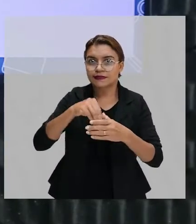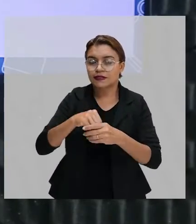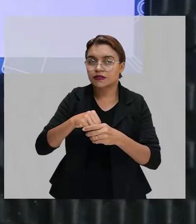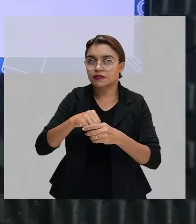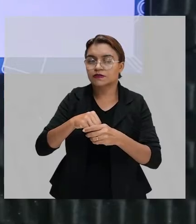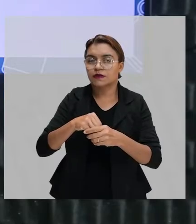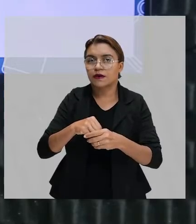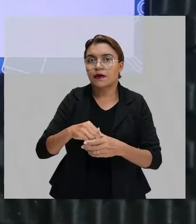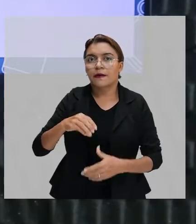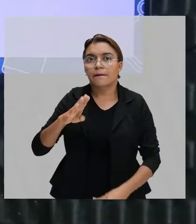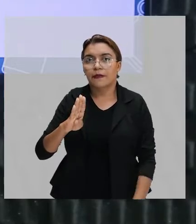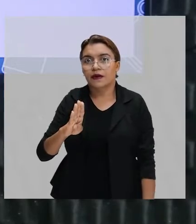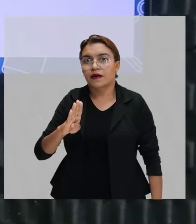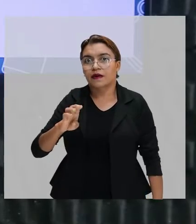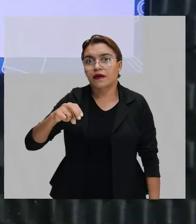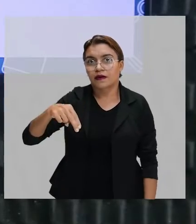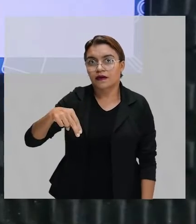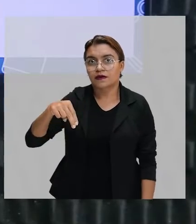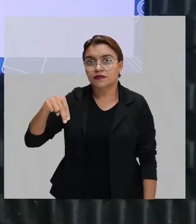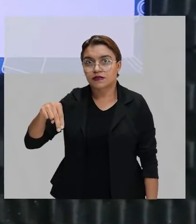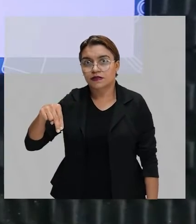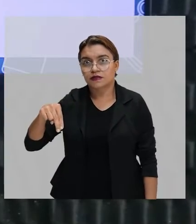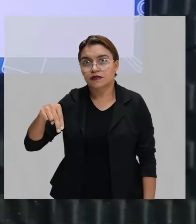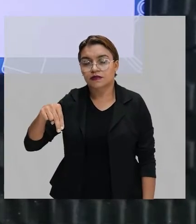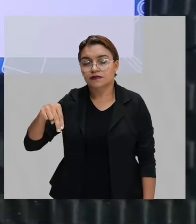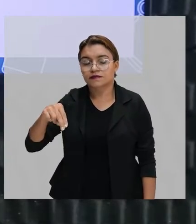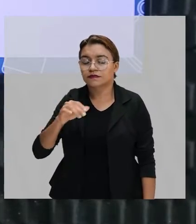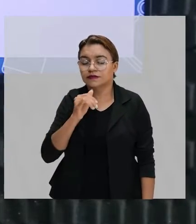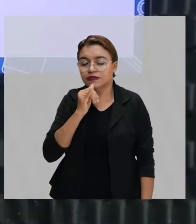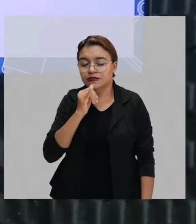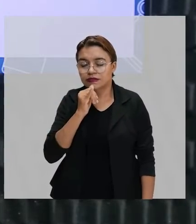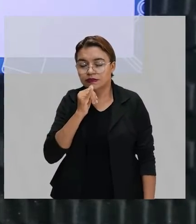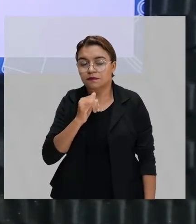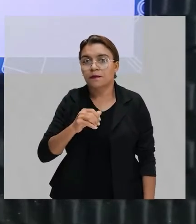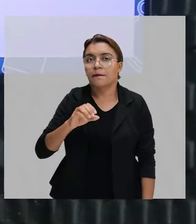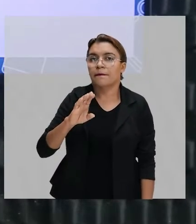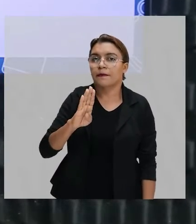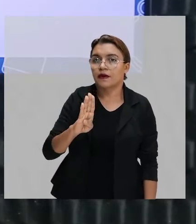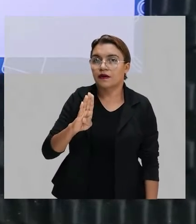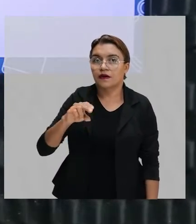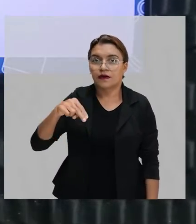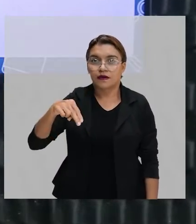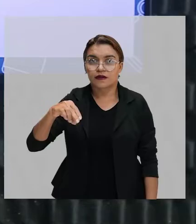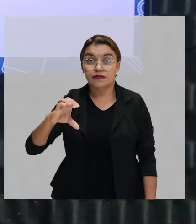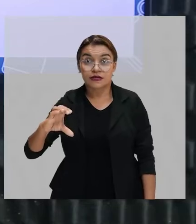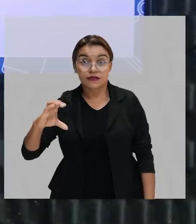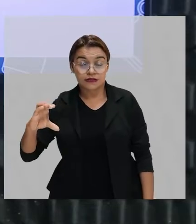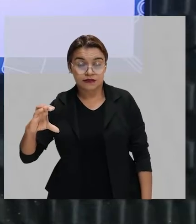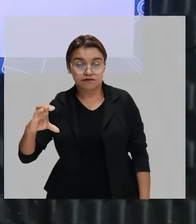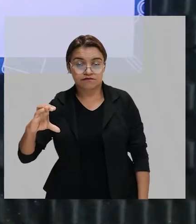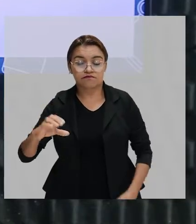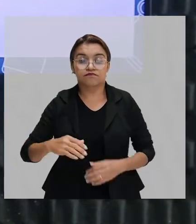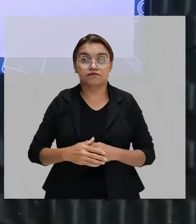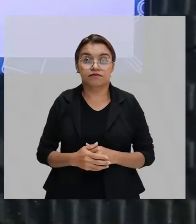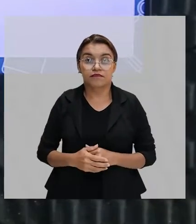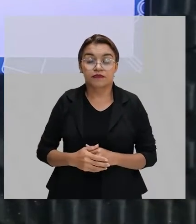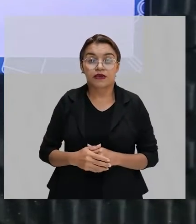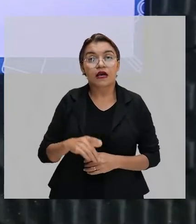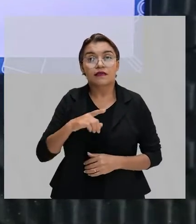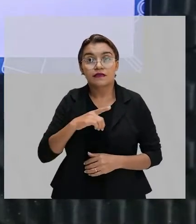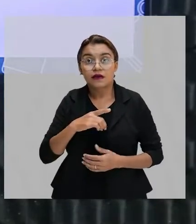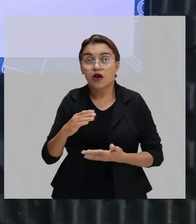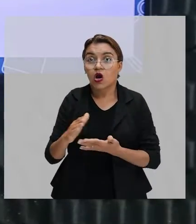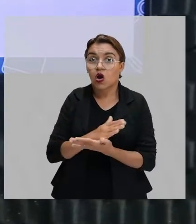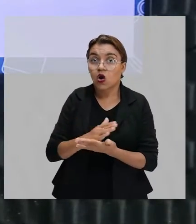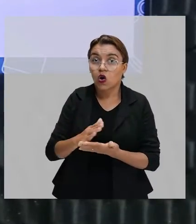da nossa bncc que é a base Nacional comum curricular existe algumas classificações